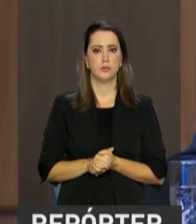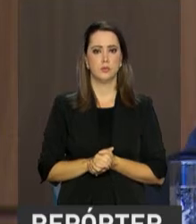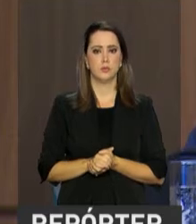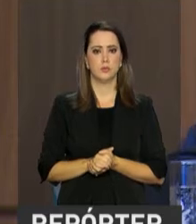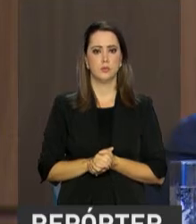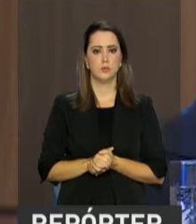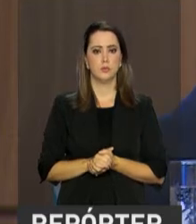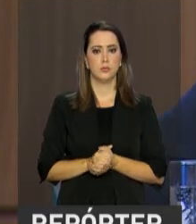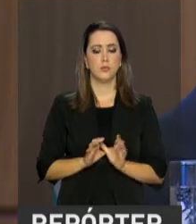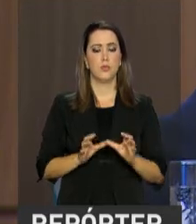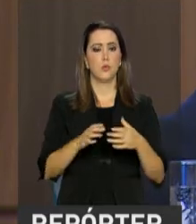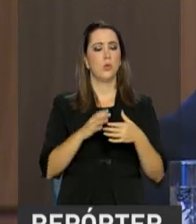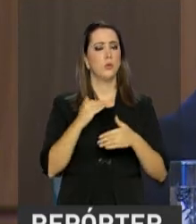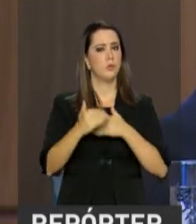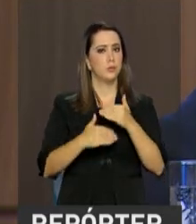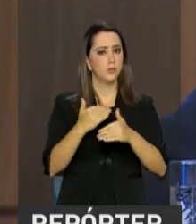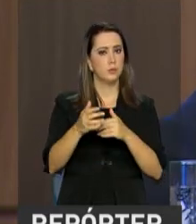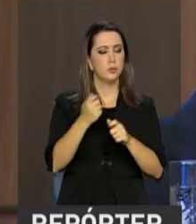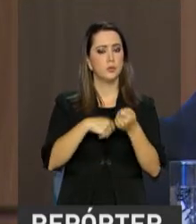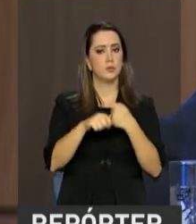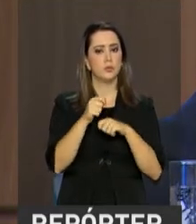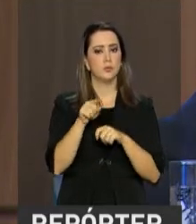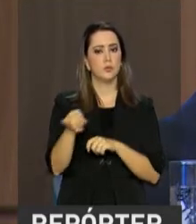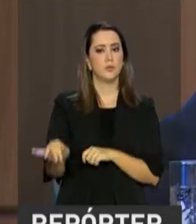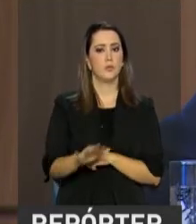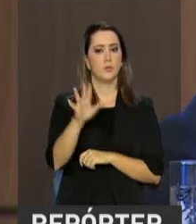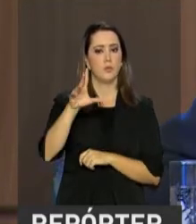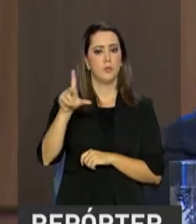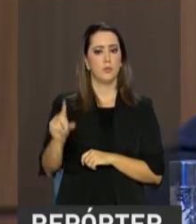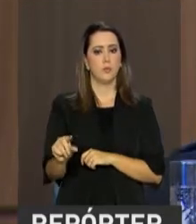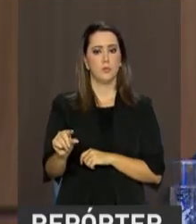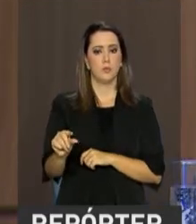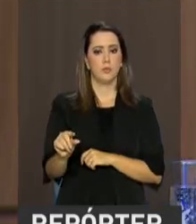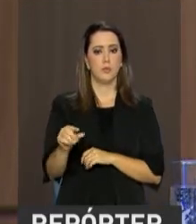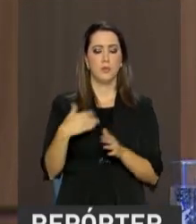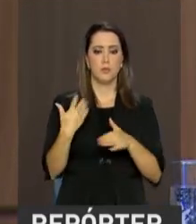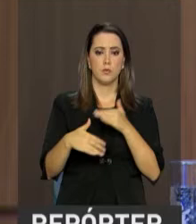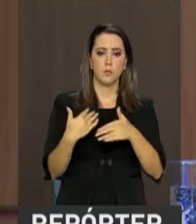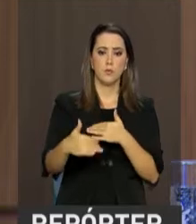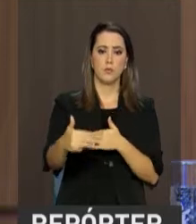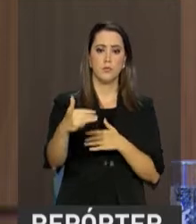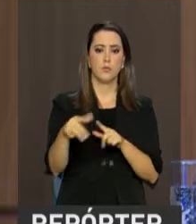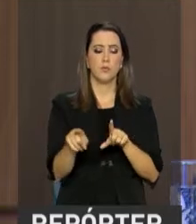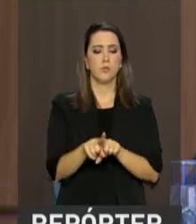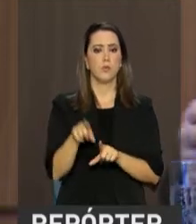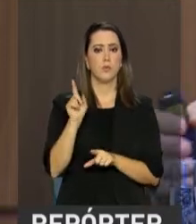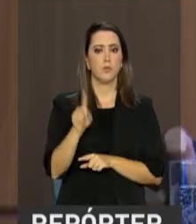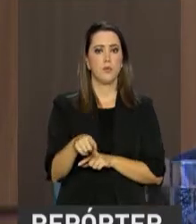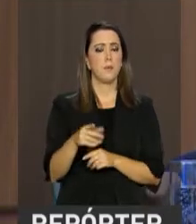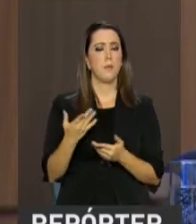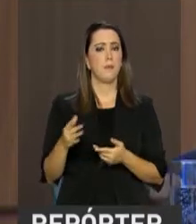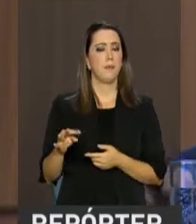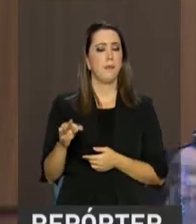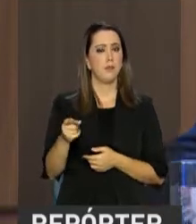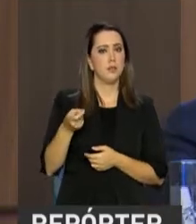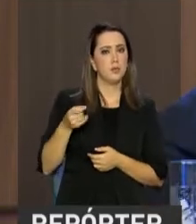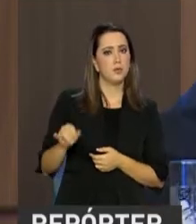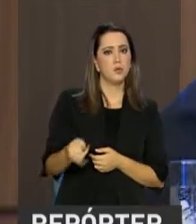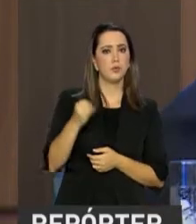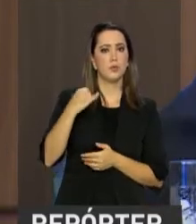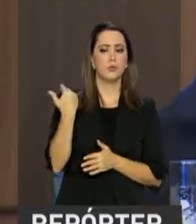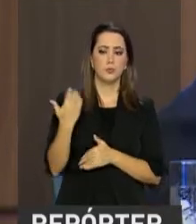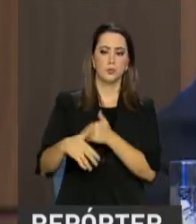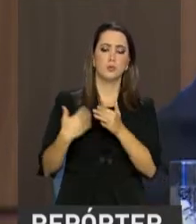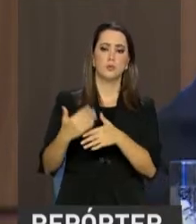O equilíbrio da economia significa o quê? Que essa inflação baixa se sustenta, que essa taxa de juros se